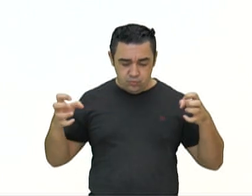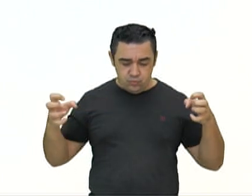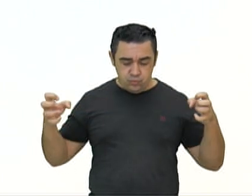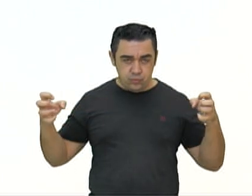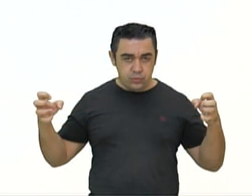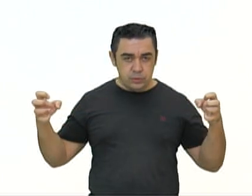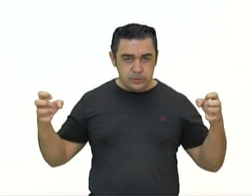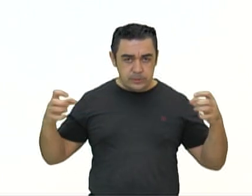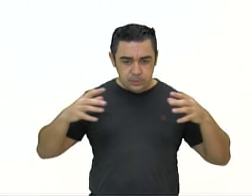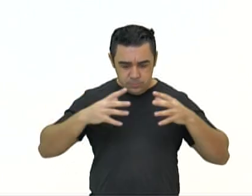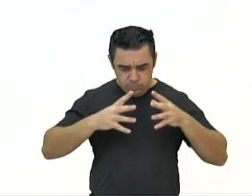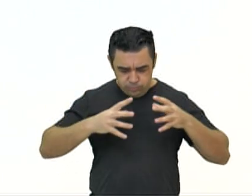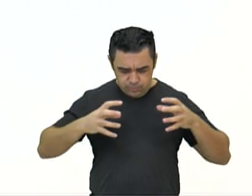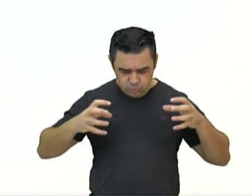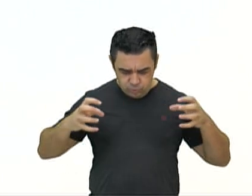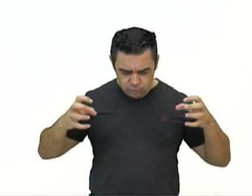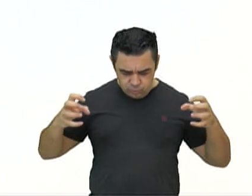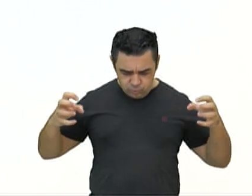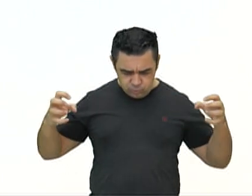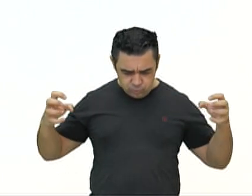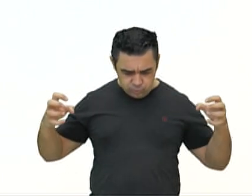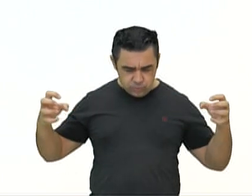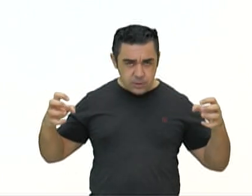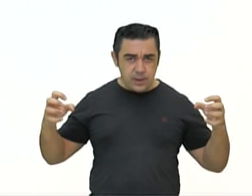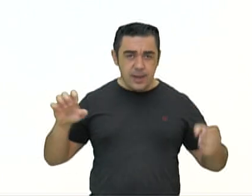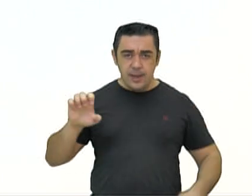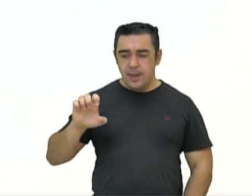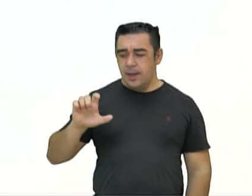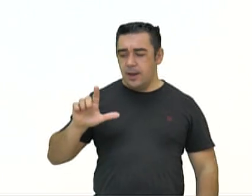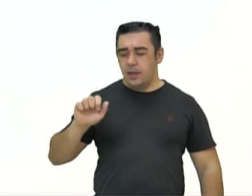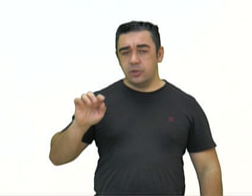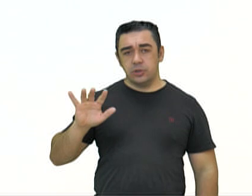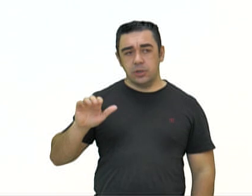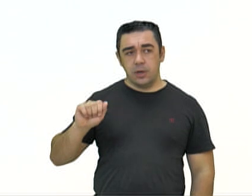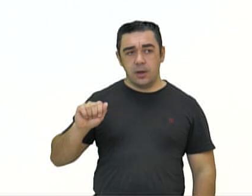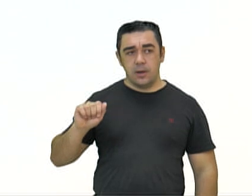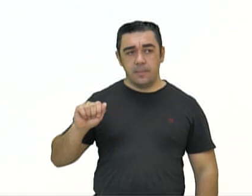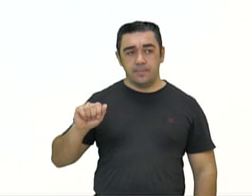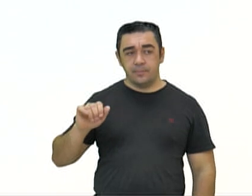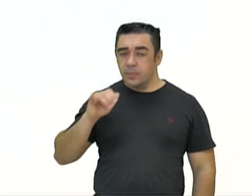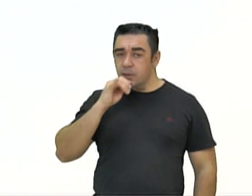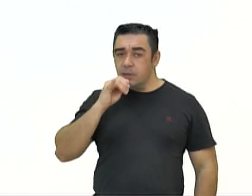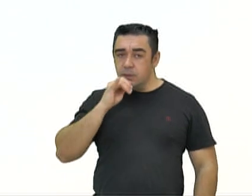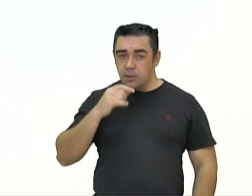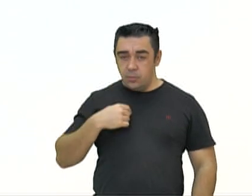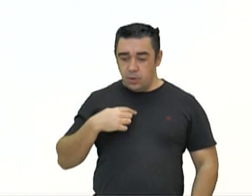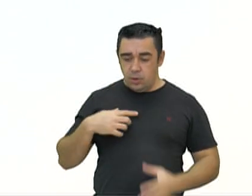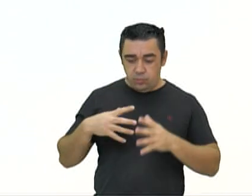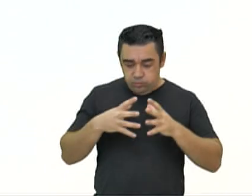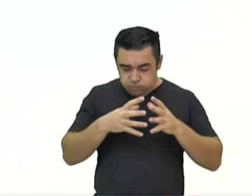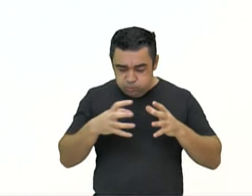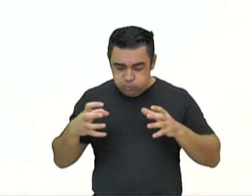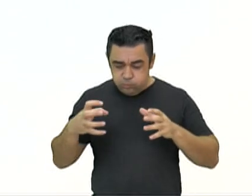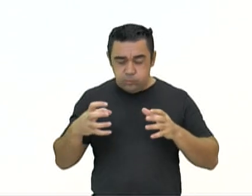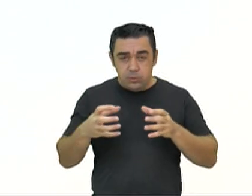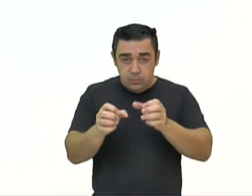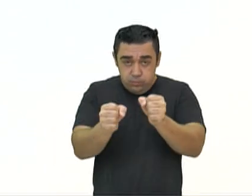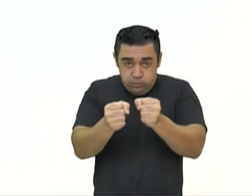força promovida para essa mola, ela tem, primeira coisa, um sentido contrário à força na qual a pessoa está